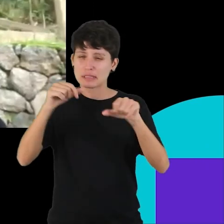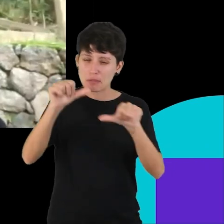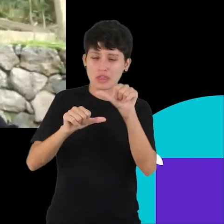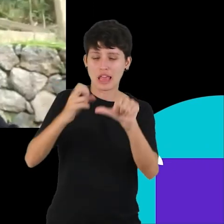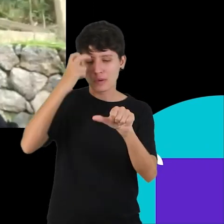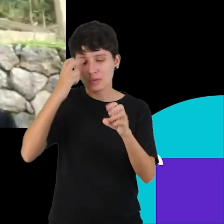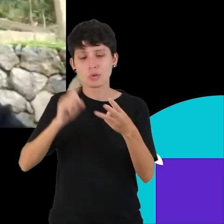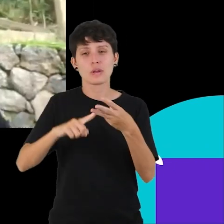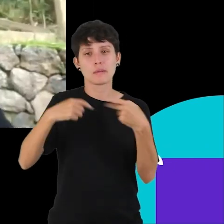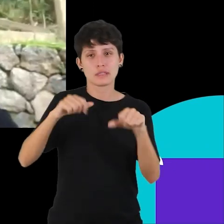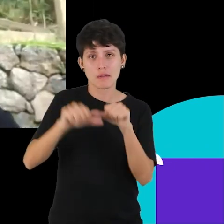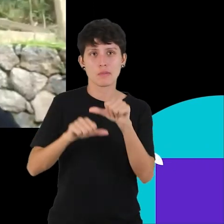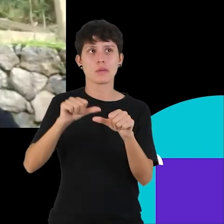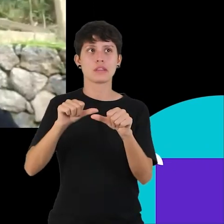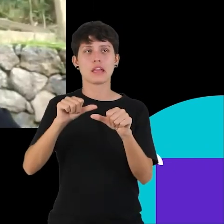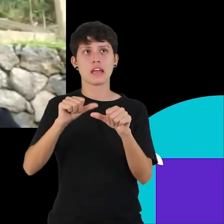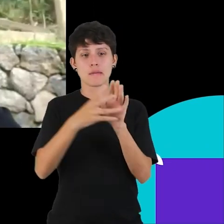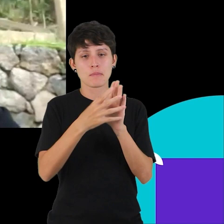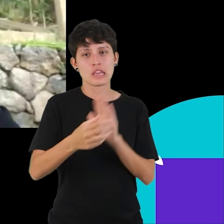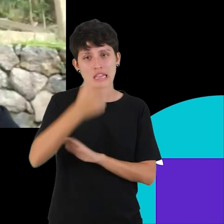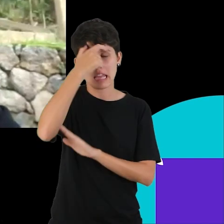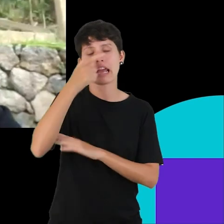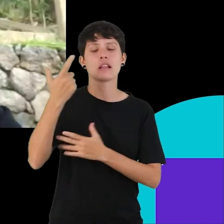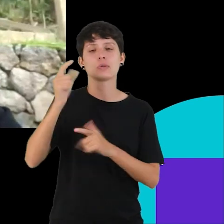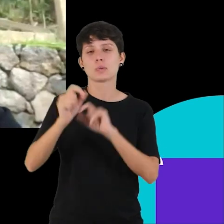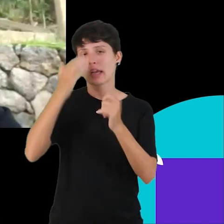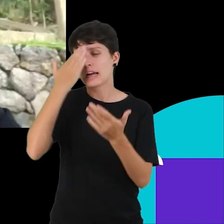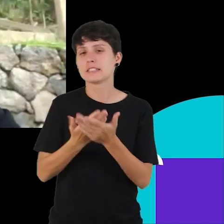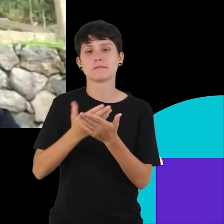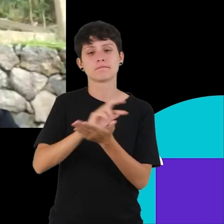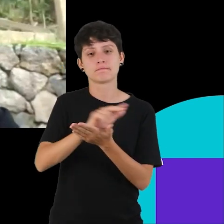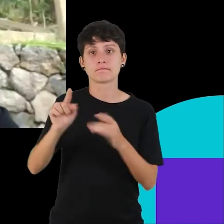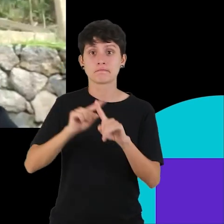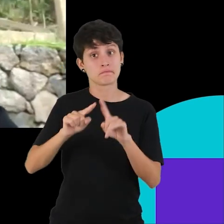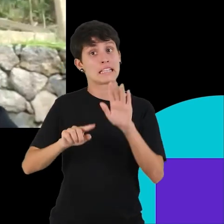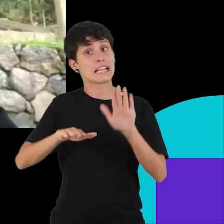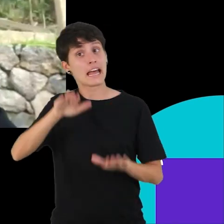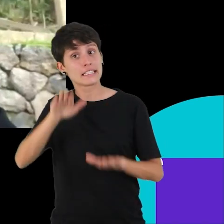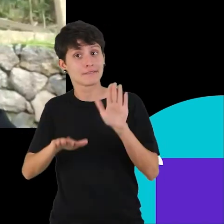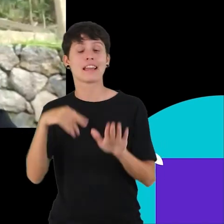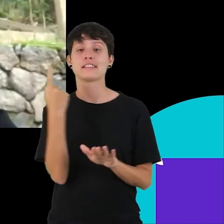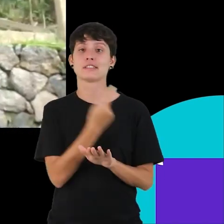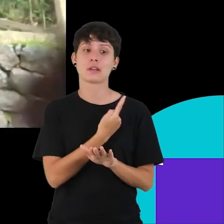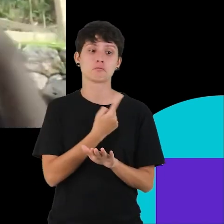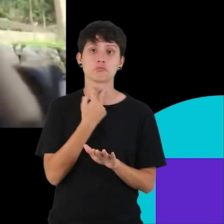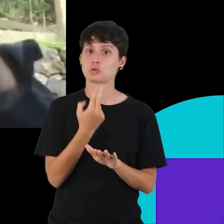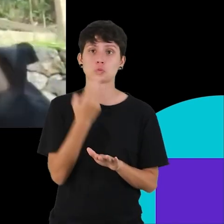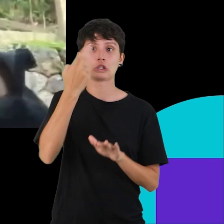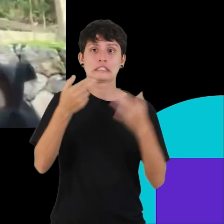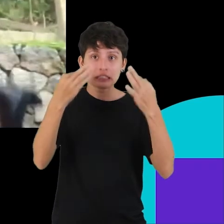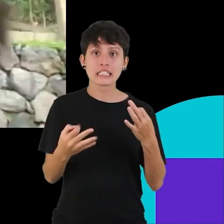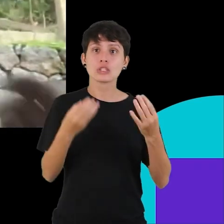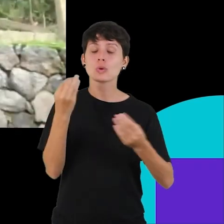mover para um lado ou para o outro. O que acontece com o ponto de alavancagem? Eles são difíceis de identificar, porque eles não são óbvios. Eles ficam